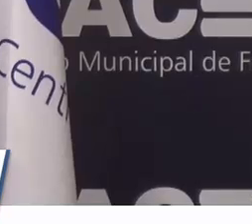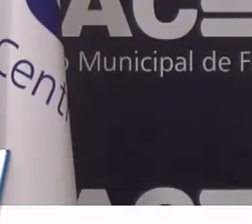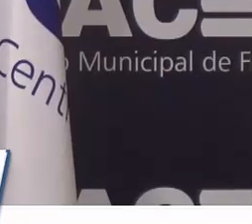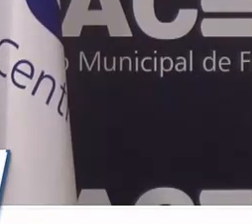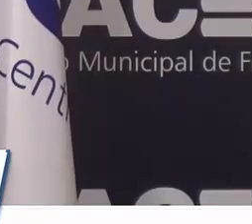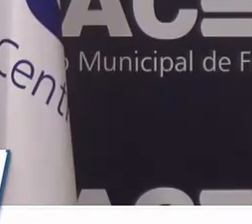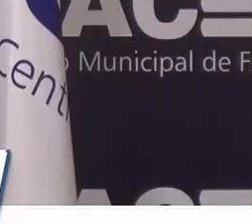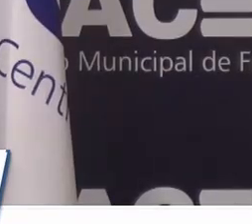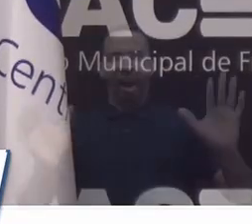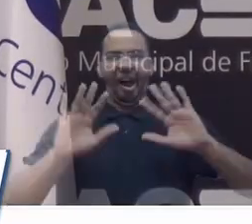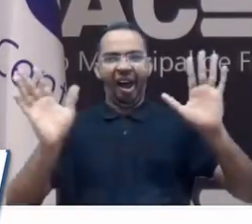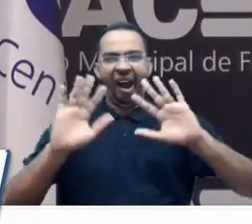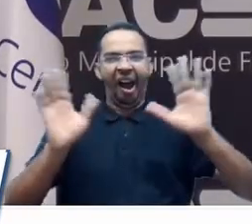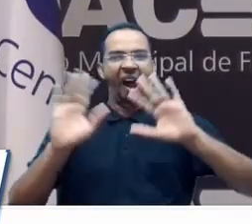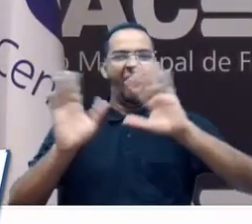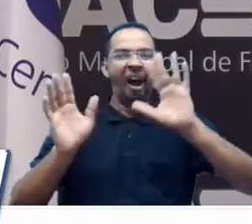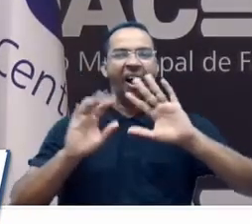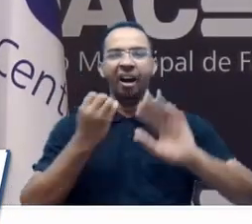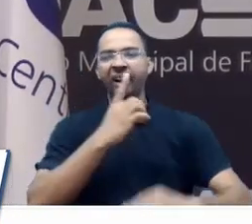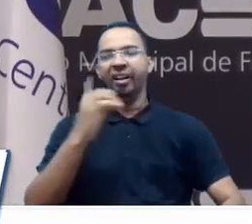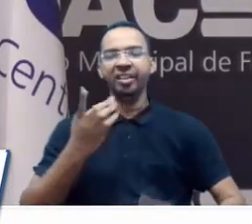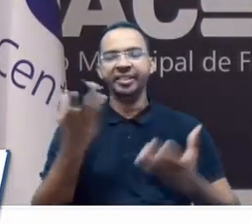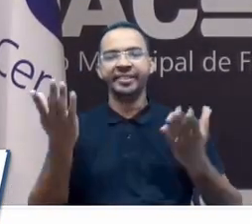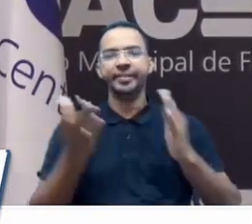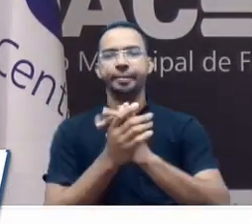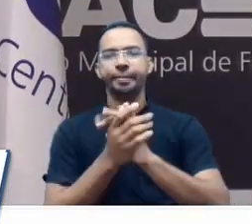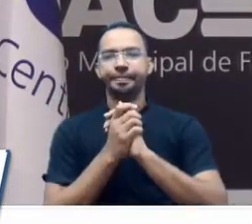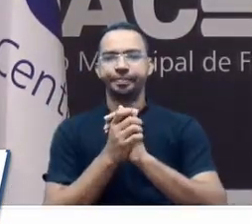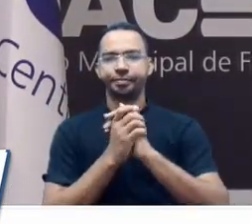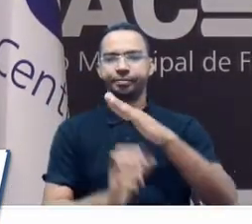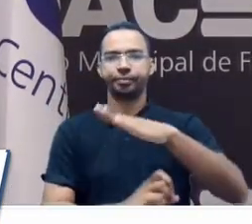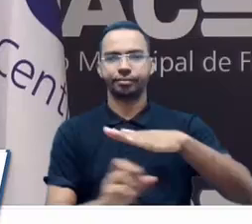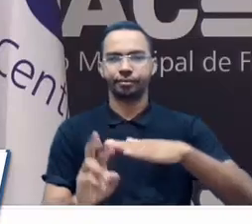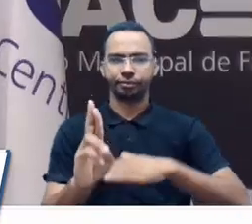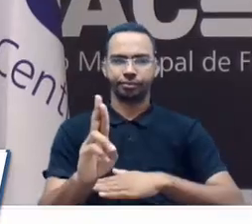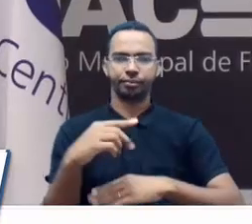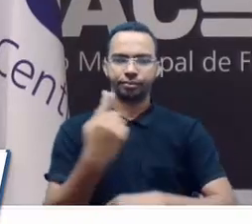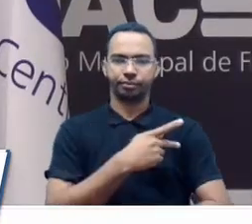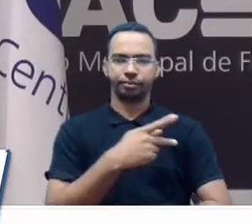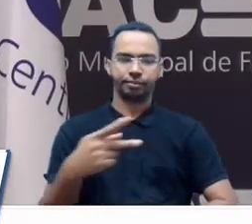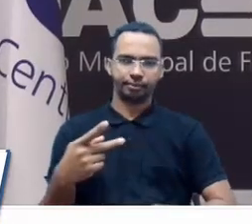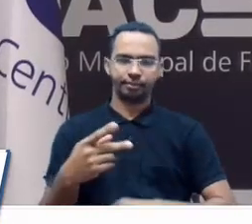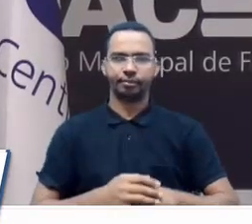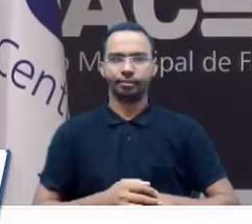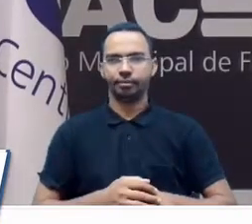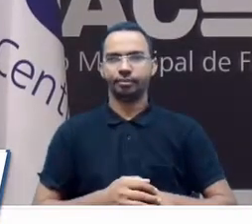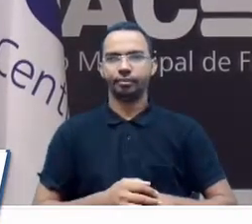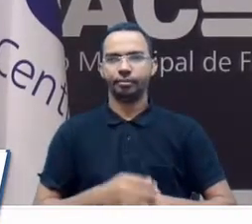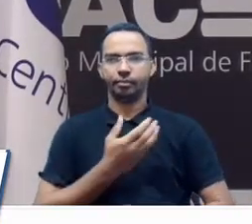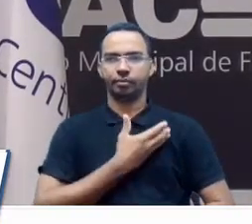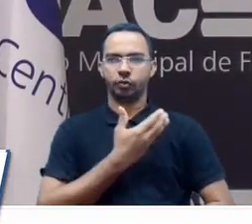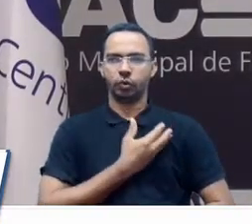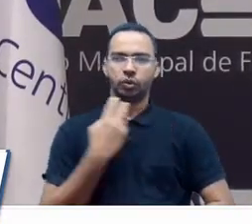Bom dia a todos. Gostaria de cumprimentar a mesa diretora, nosso presidente, os meus nobres colegas